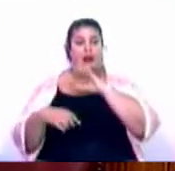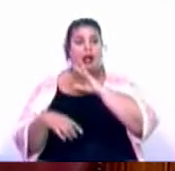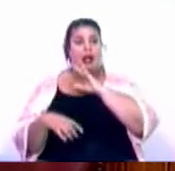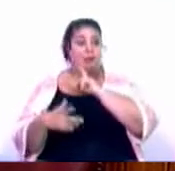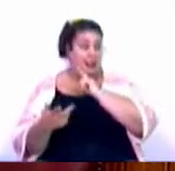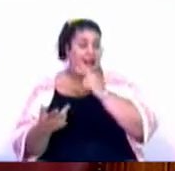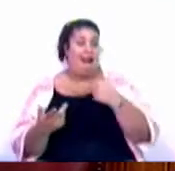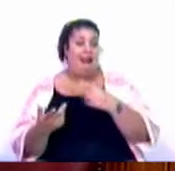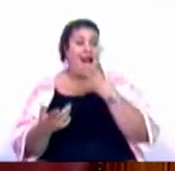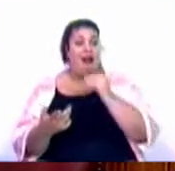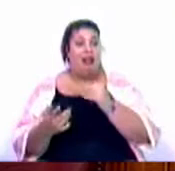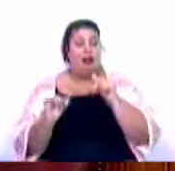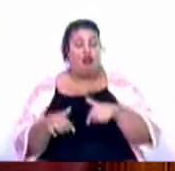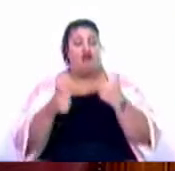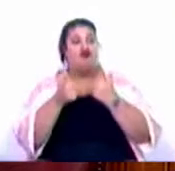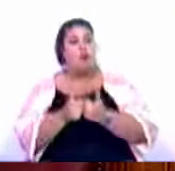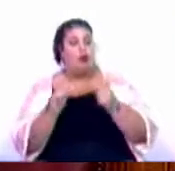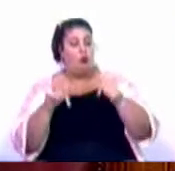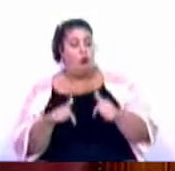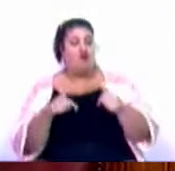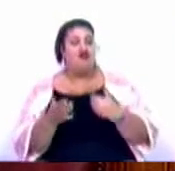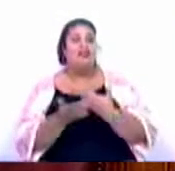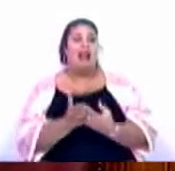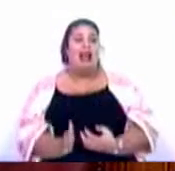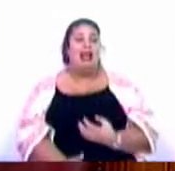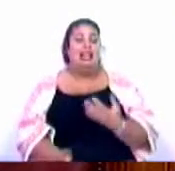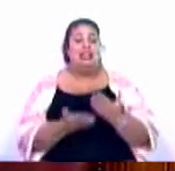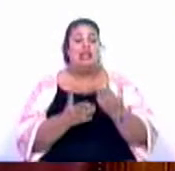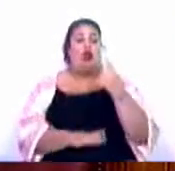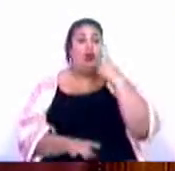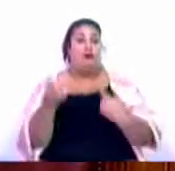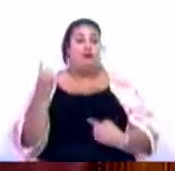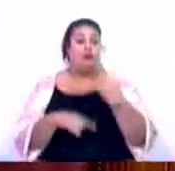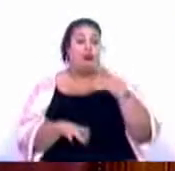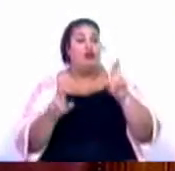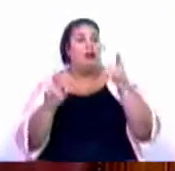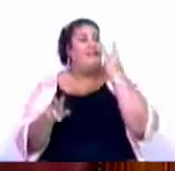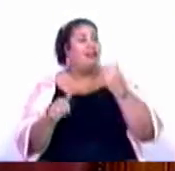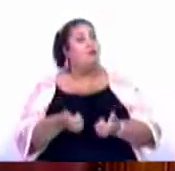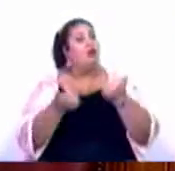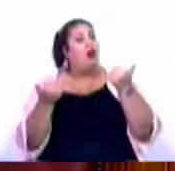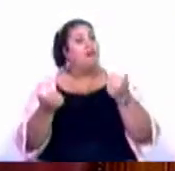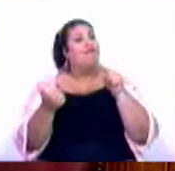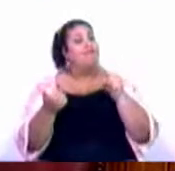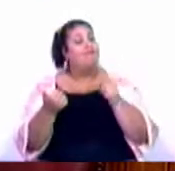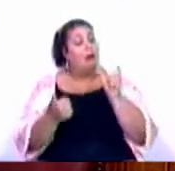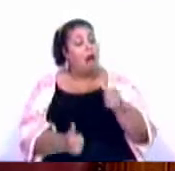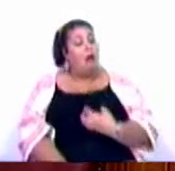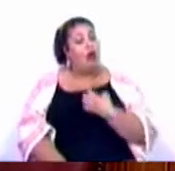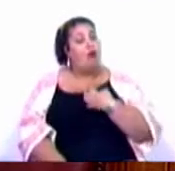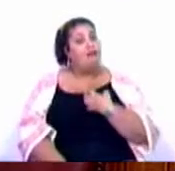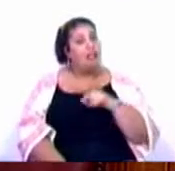alunos que hoje nos acompanham e que depositam na escola pública as esperanças de uma vida melhor. E a palavra de confiança que aqui